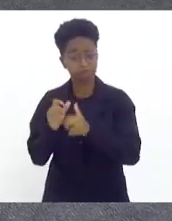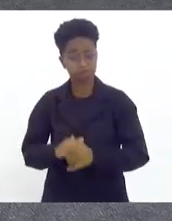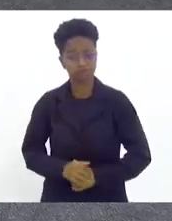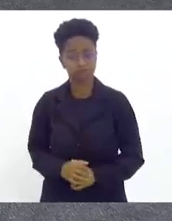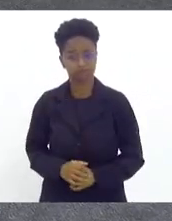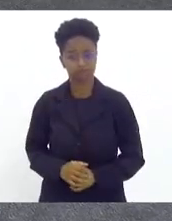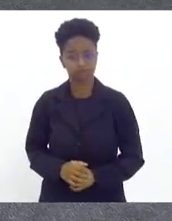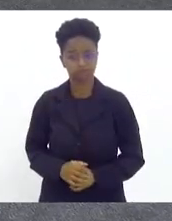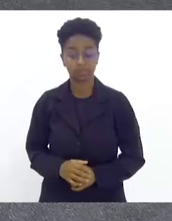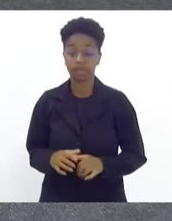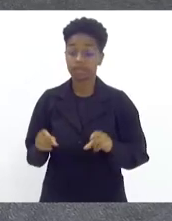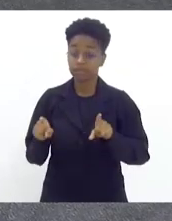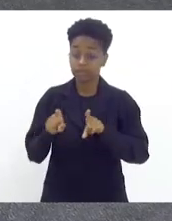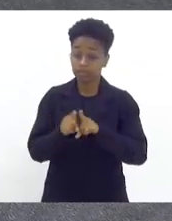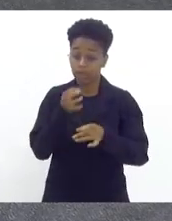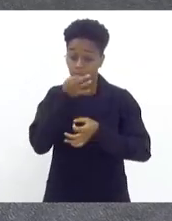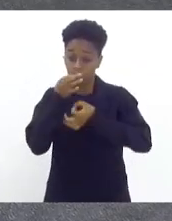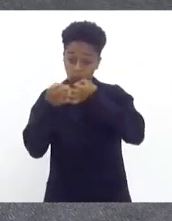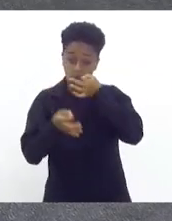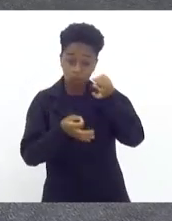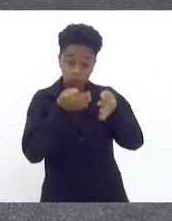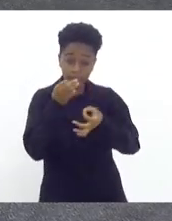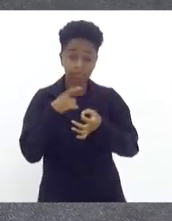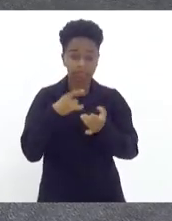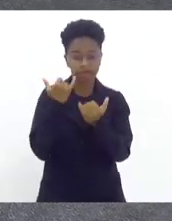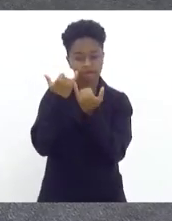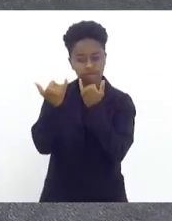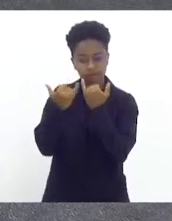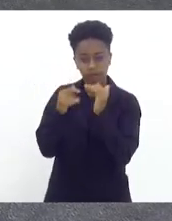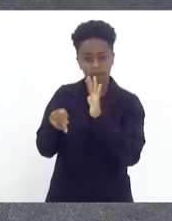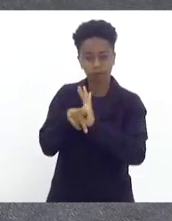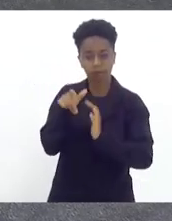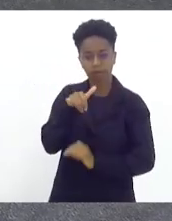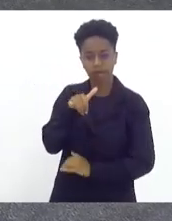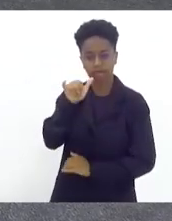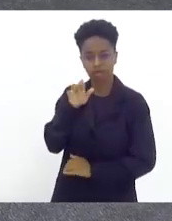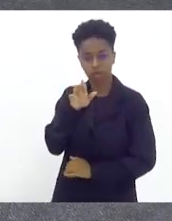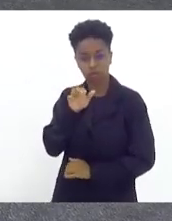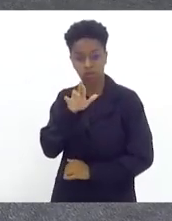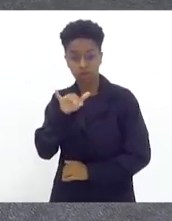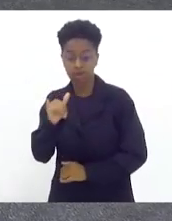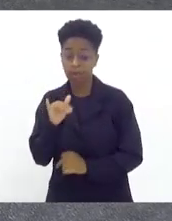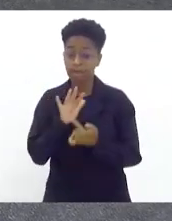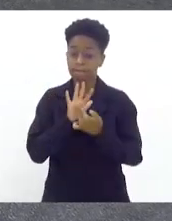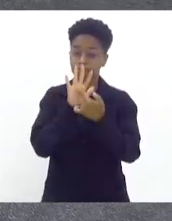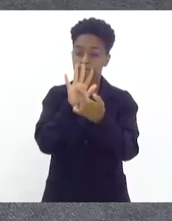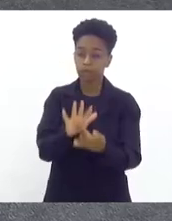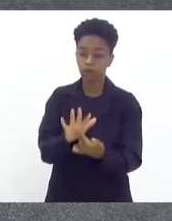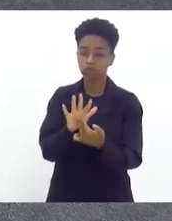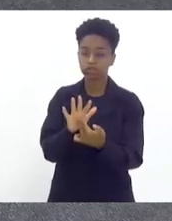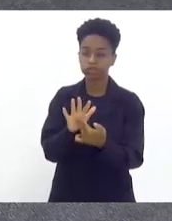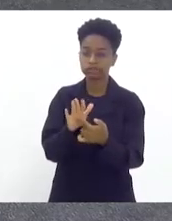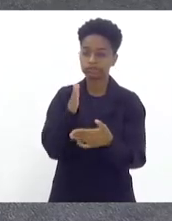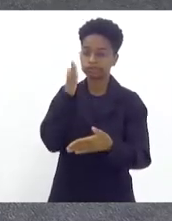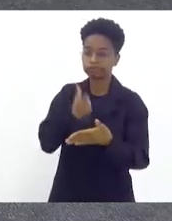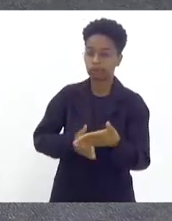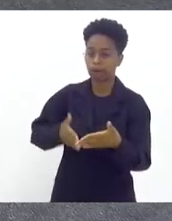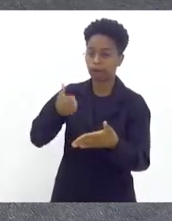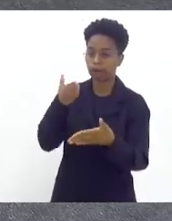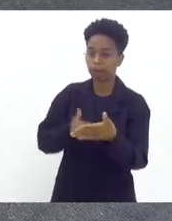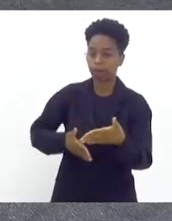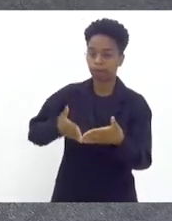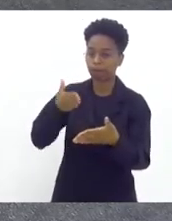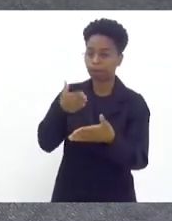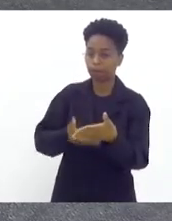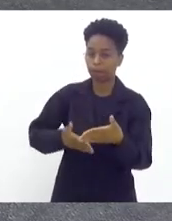e com a argumentação com a informação que o deputado Yuri trouxe criou-se uma um impasse gerado